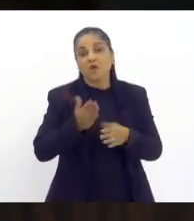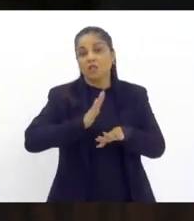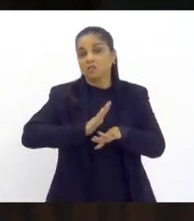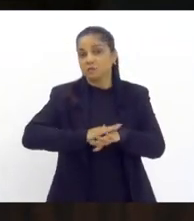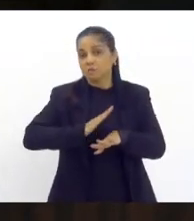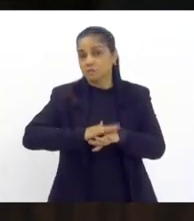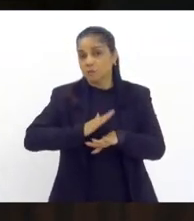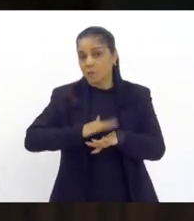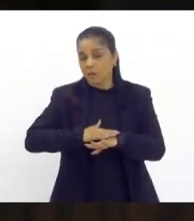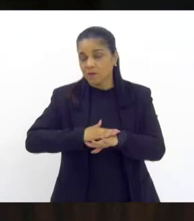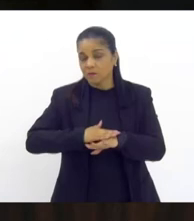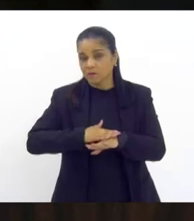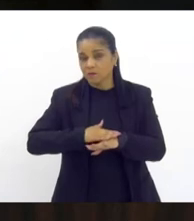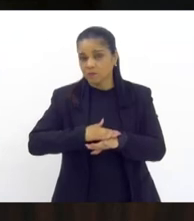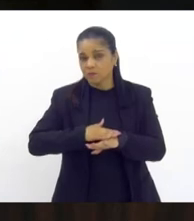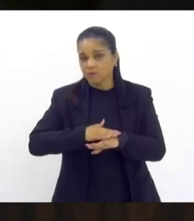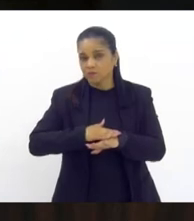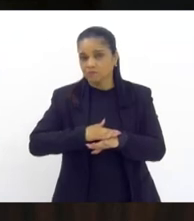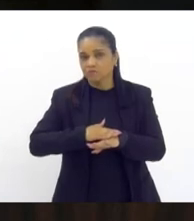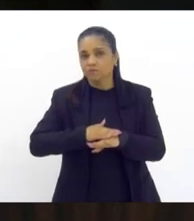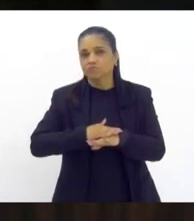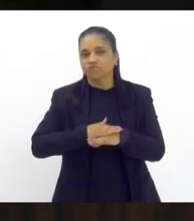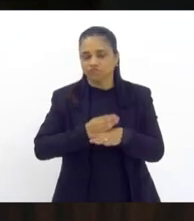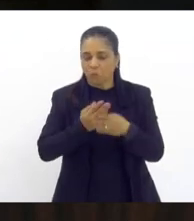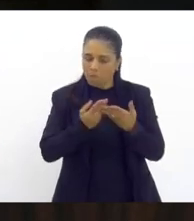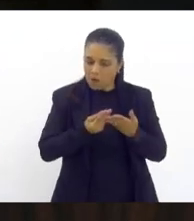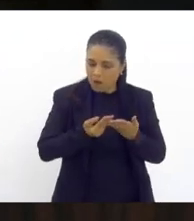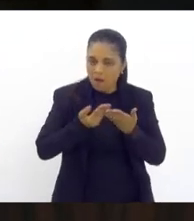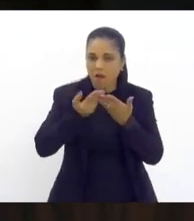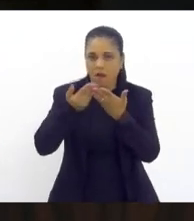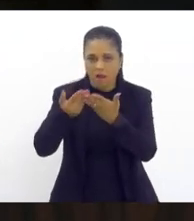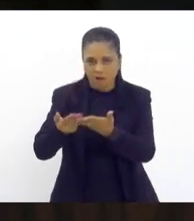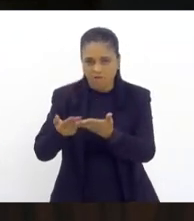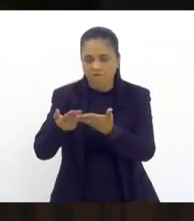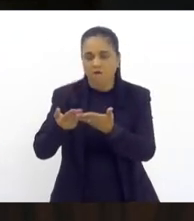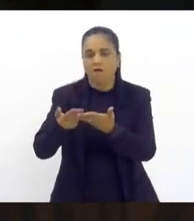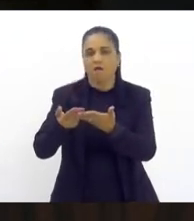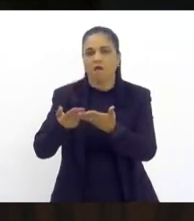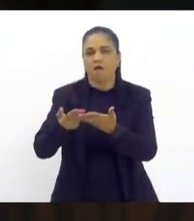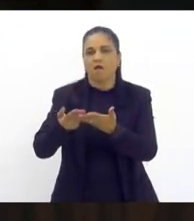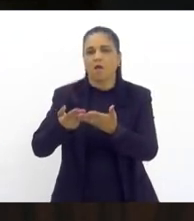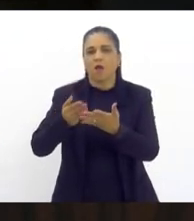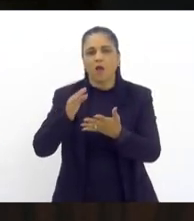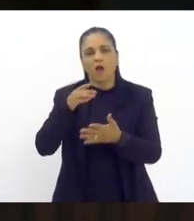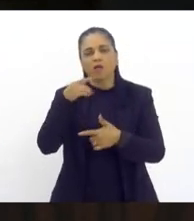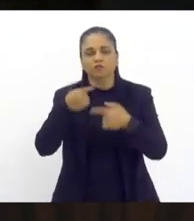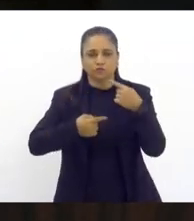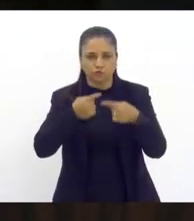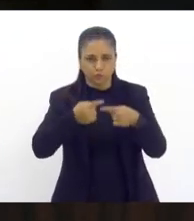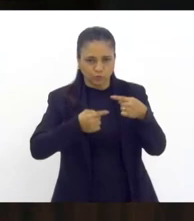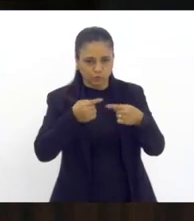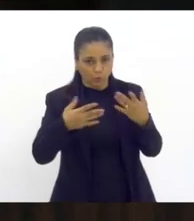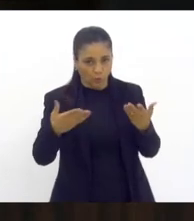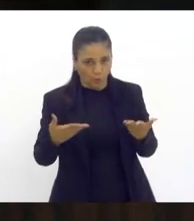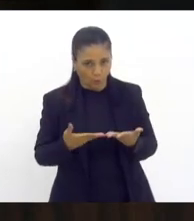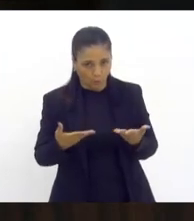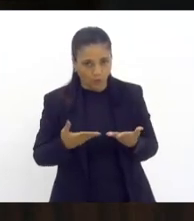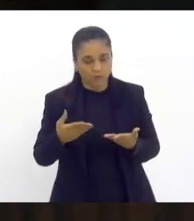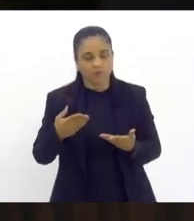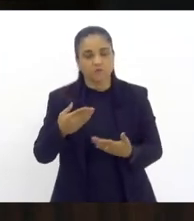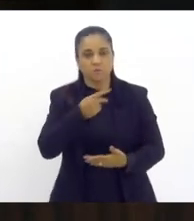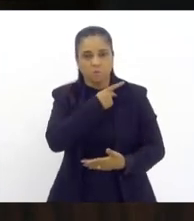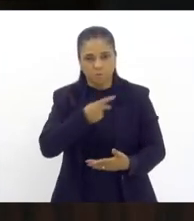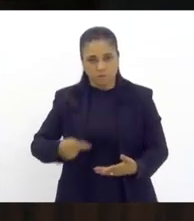momento, eu vou levar essa palavra ao nosso nobre presidente, né, Rodrigo Bacelar. Só me dá uma parte. E